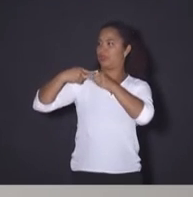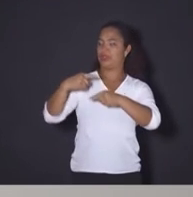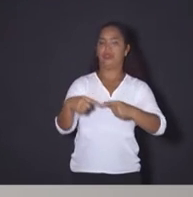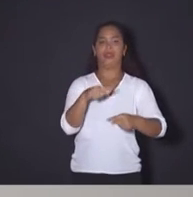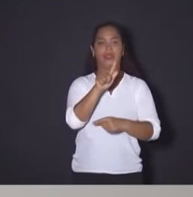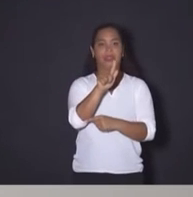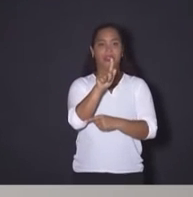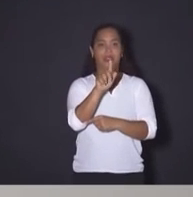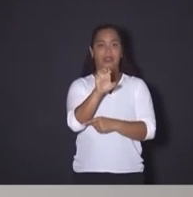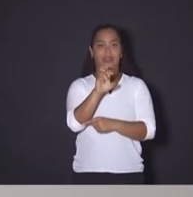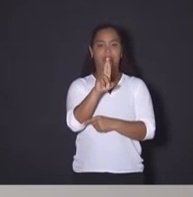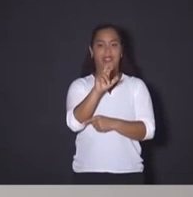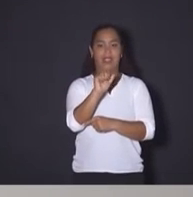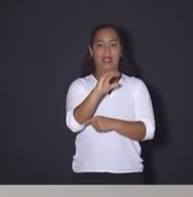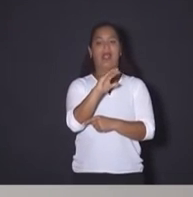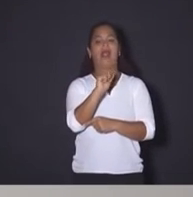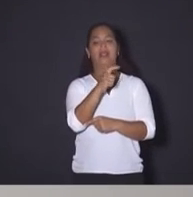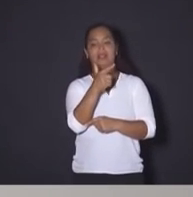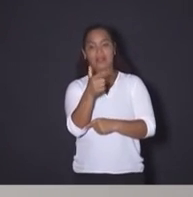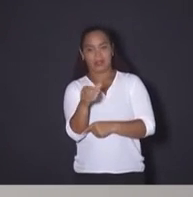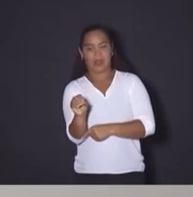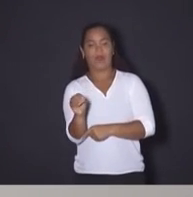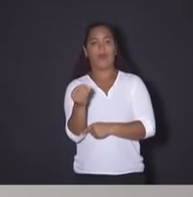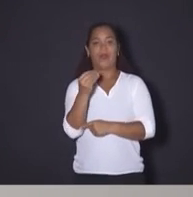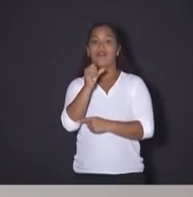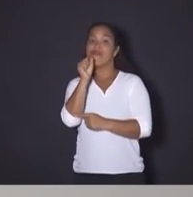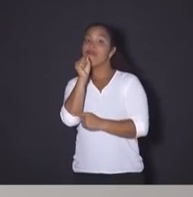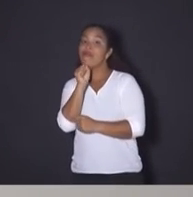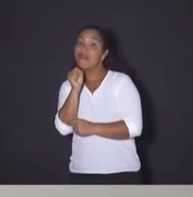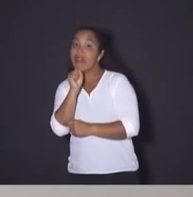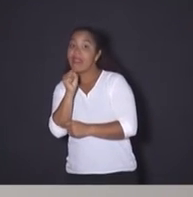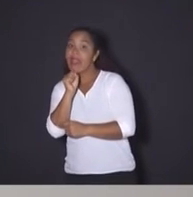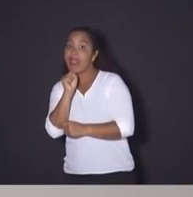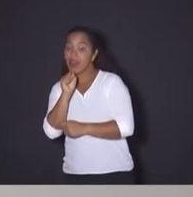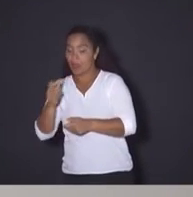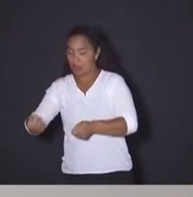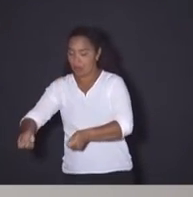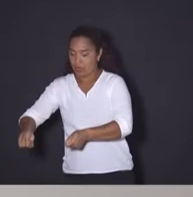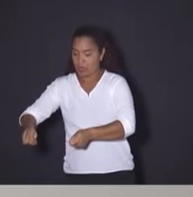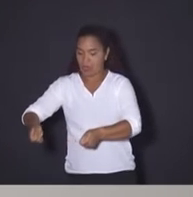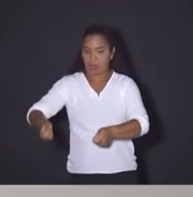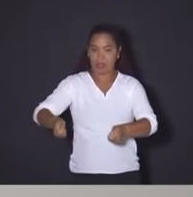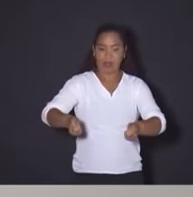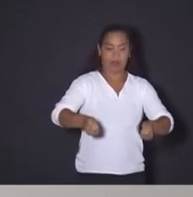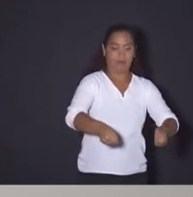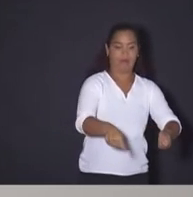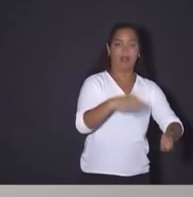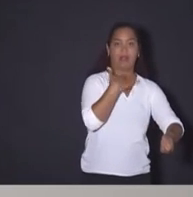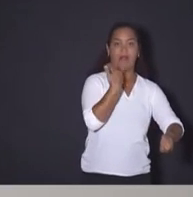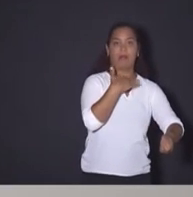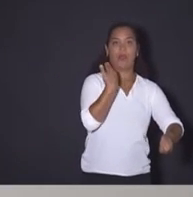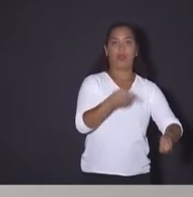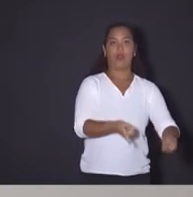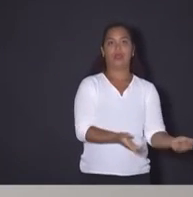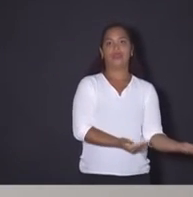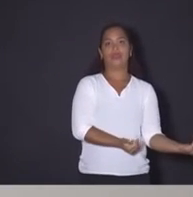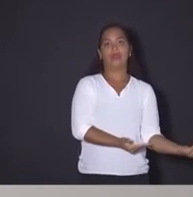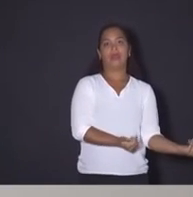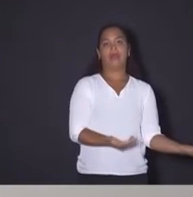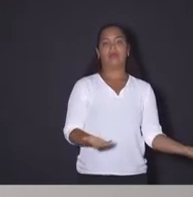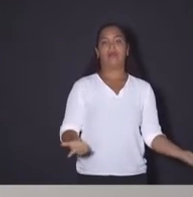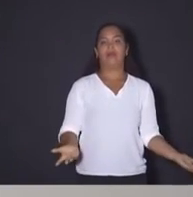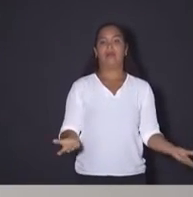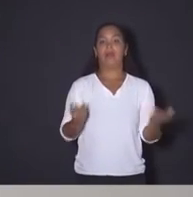velhas estão indo enterrar os mais novos 12 34 quando nós não enterramos